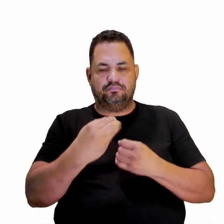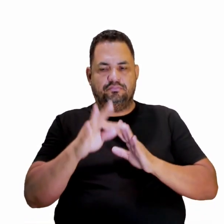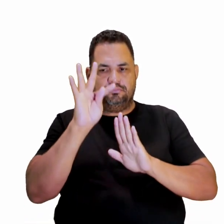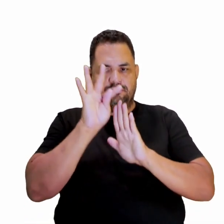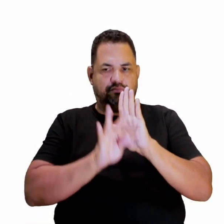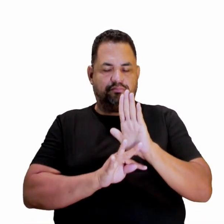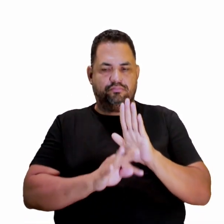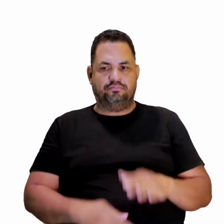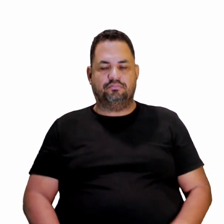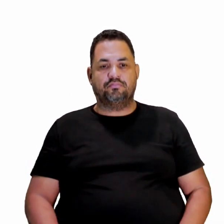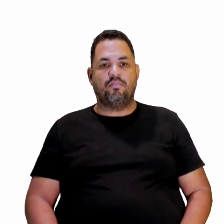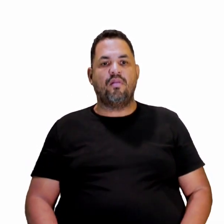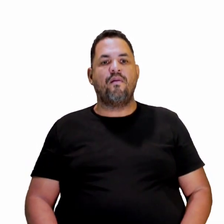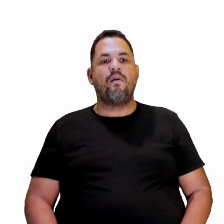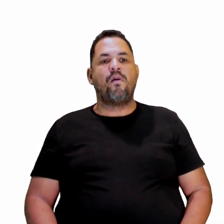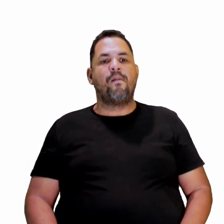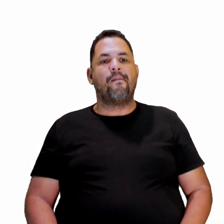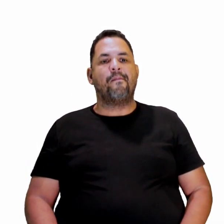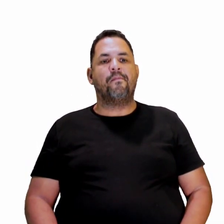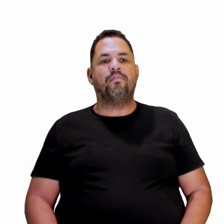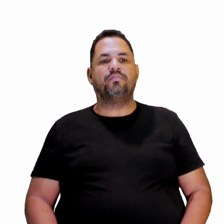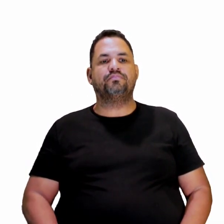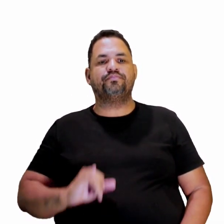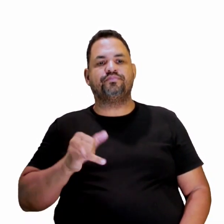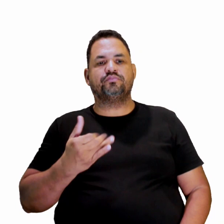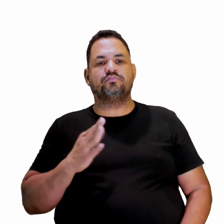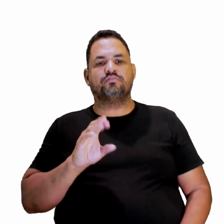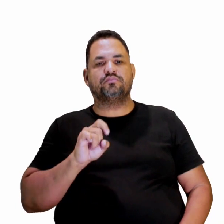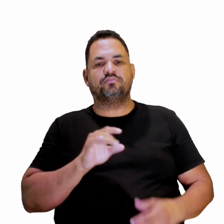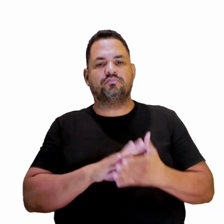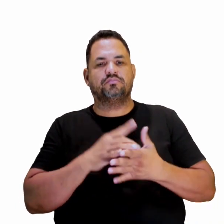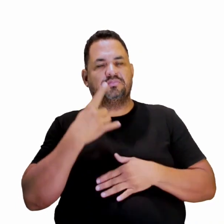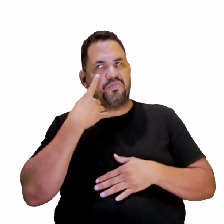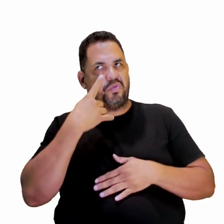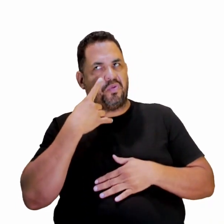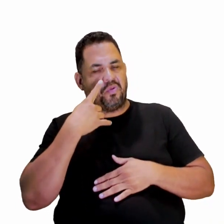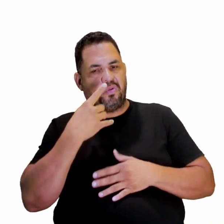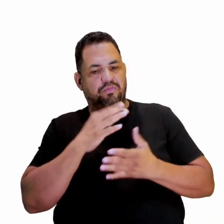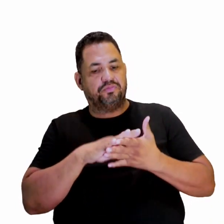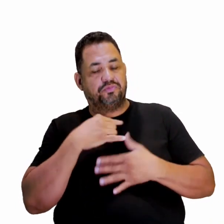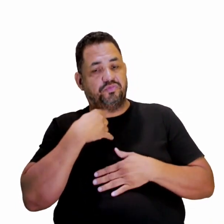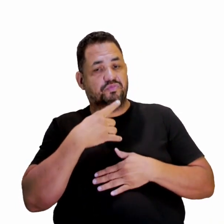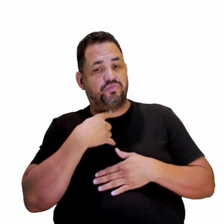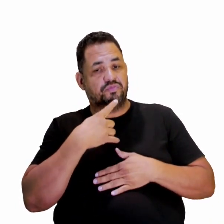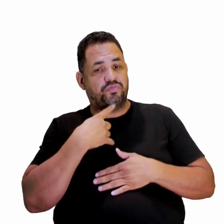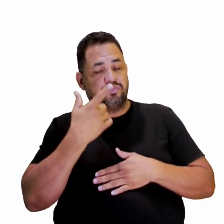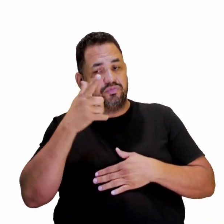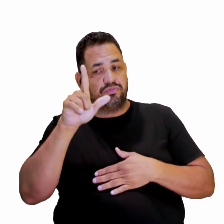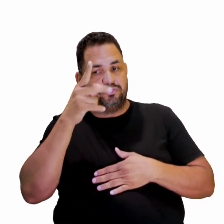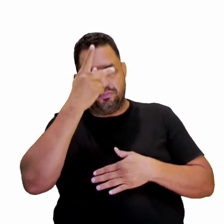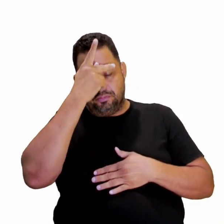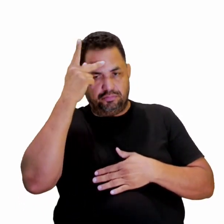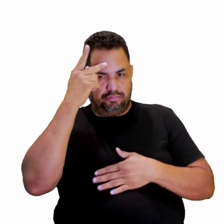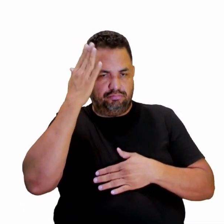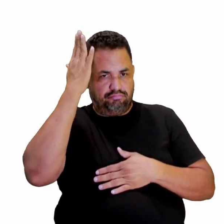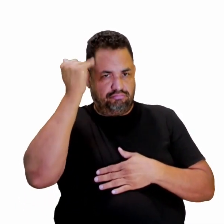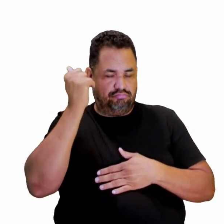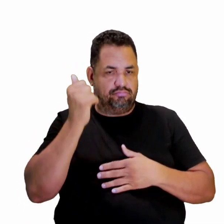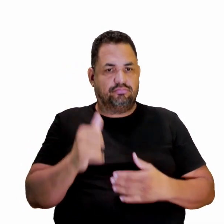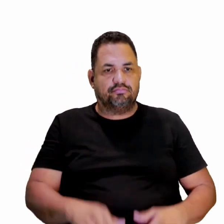do texto. Joey fez algo que aos olhos dos outros é duvidoso? O autor não sabe com exatidão se ele já sabia